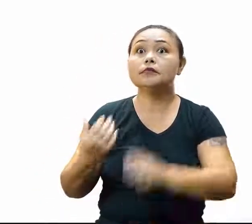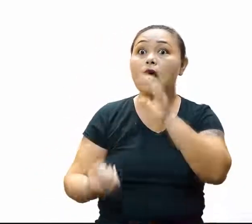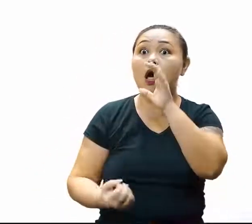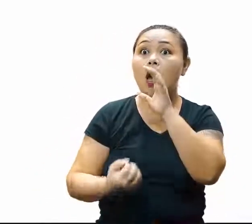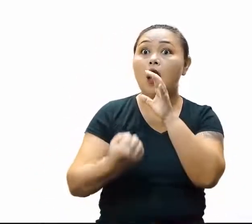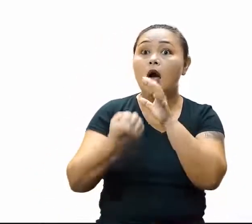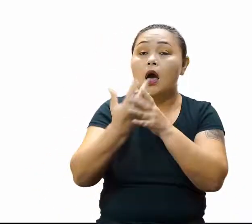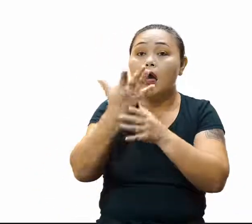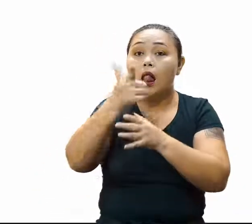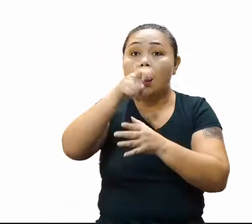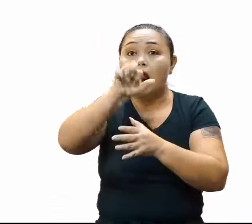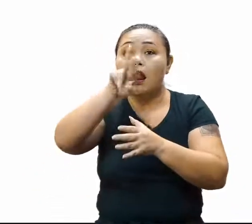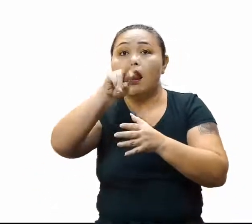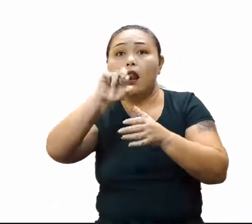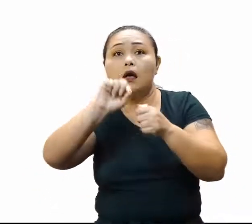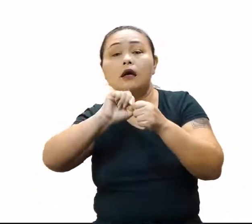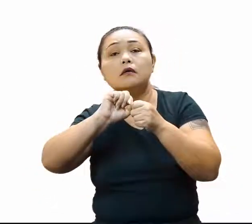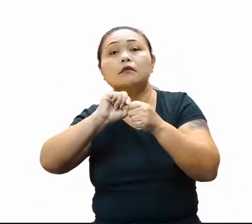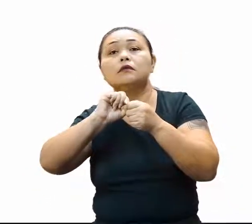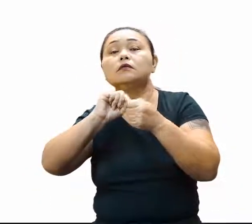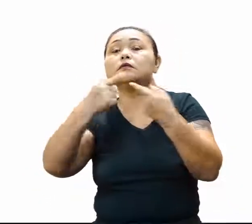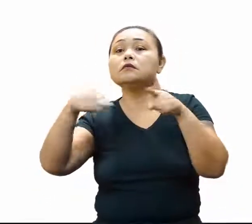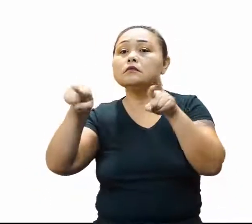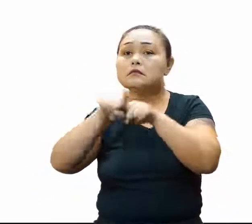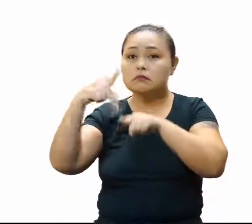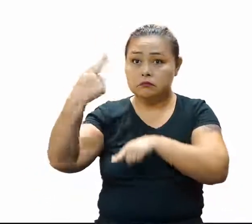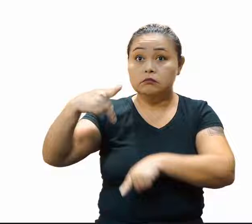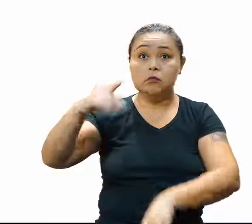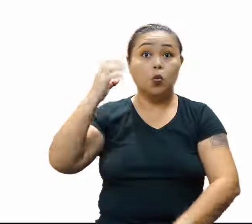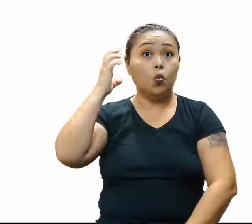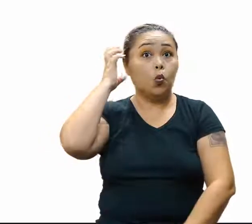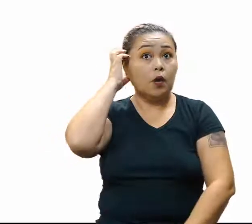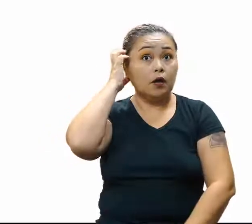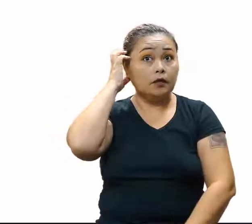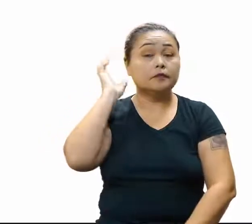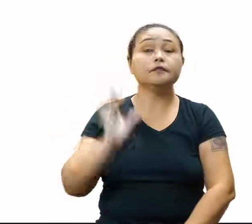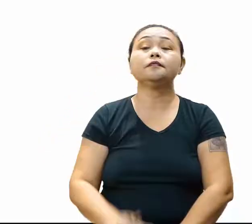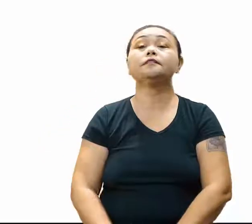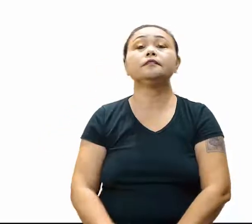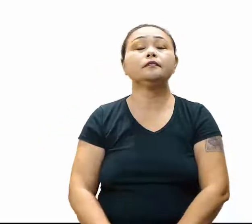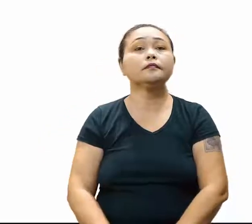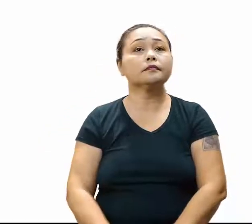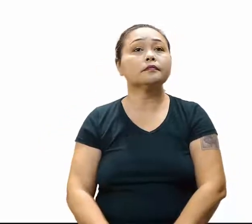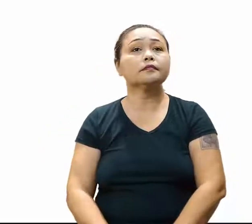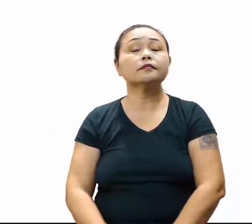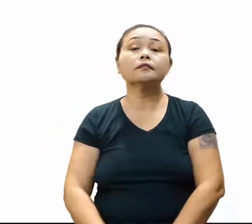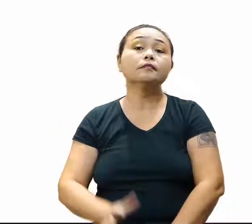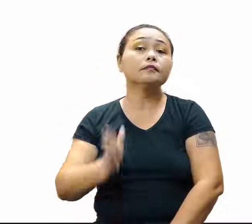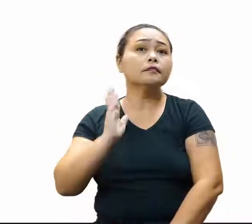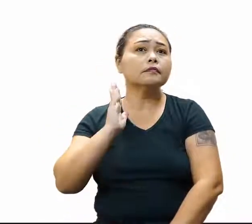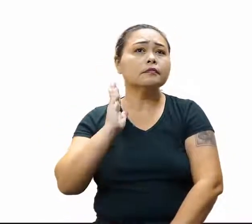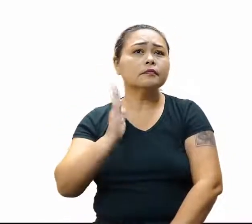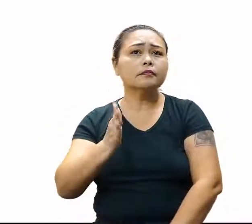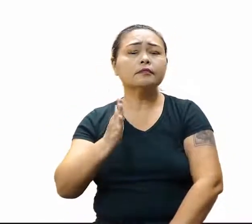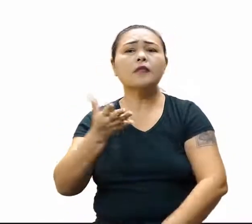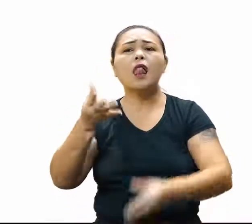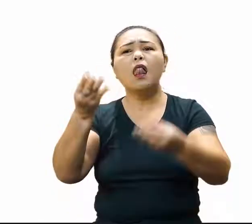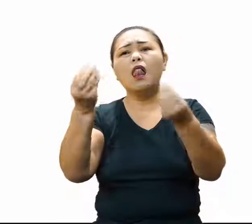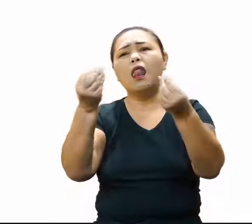produção das lavras e das faisqueiras em Cuiabá viu? Já estavam